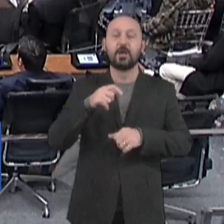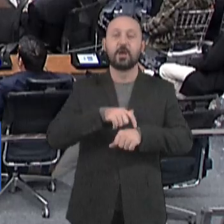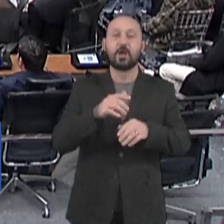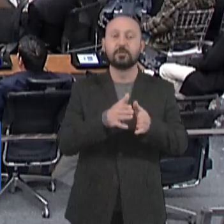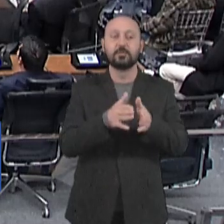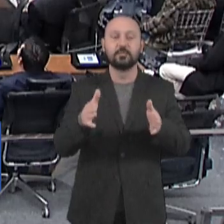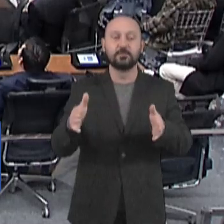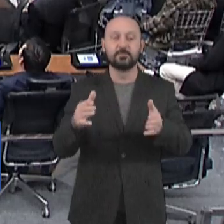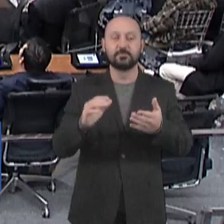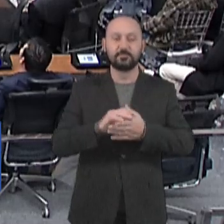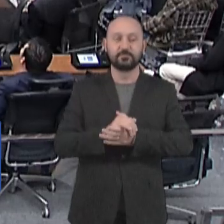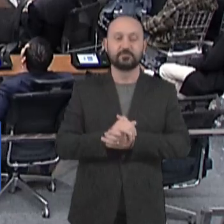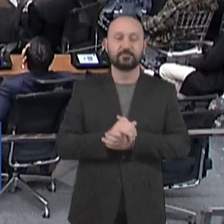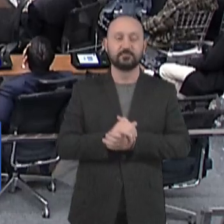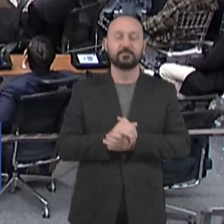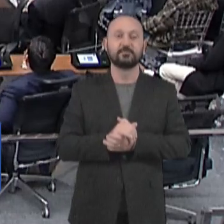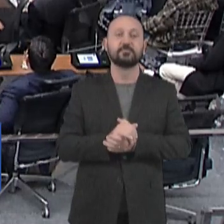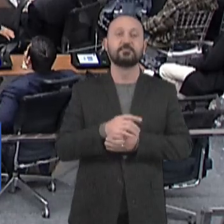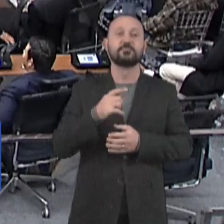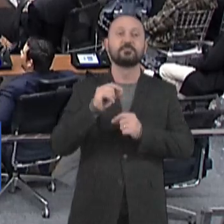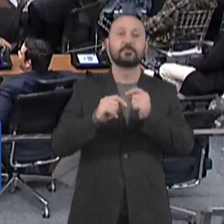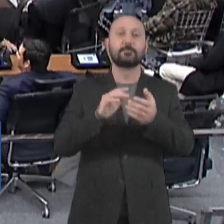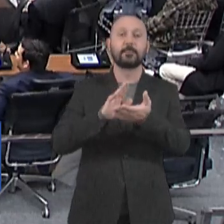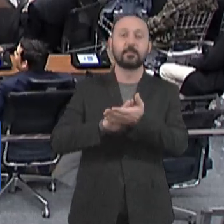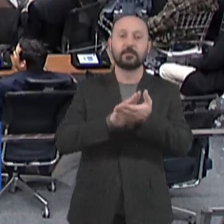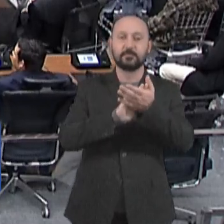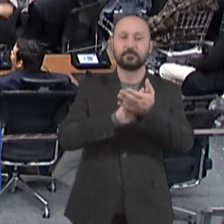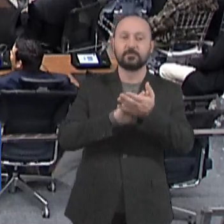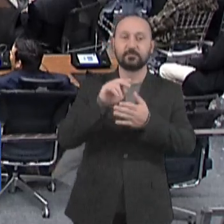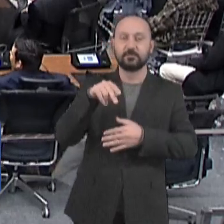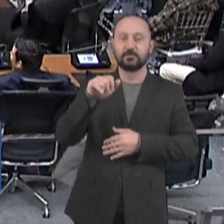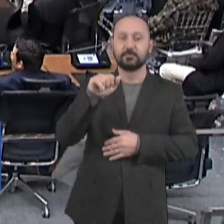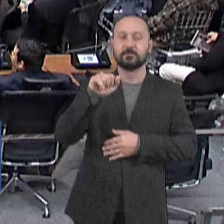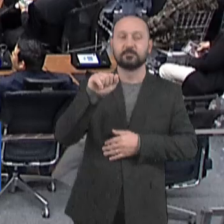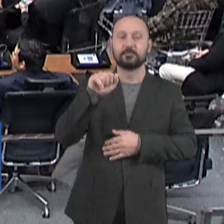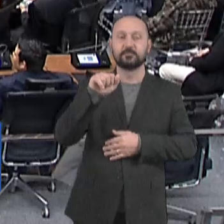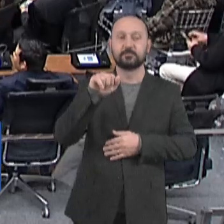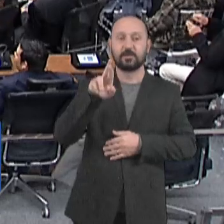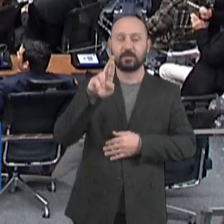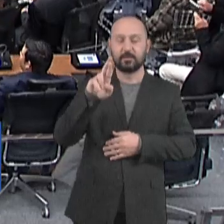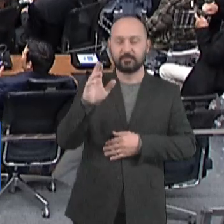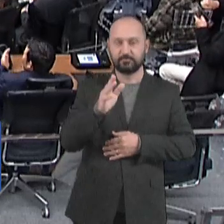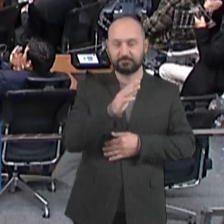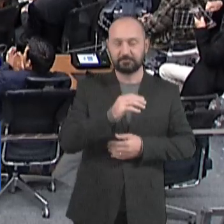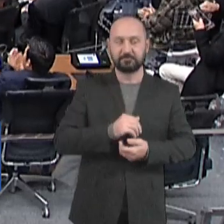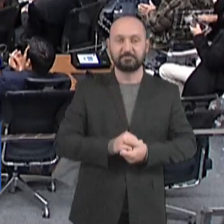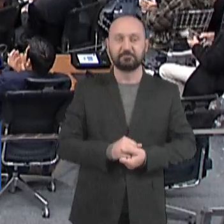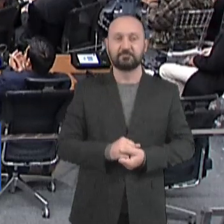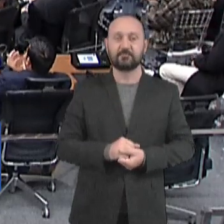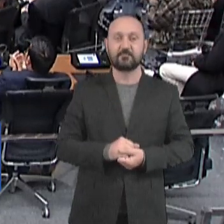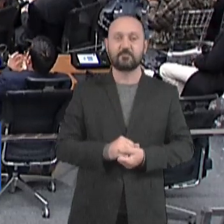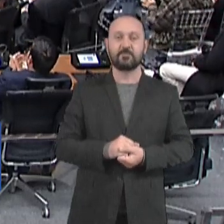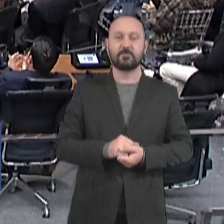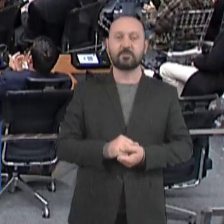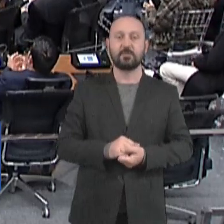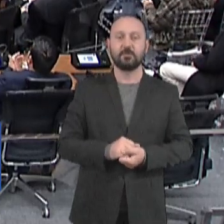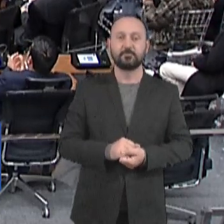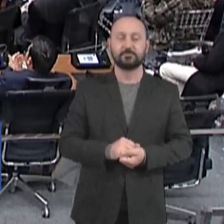sessão solene está sendo representado pela senhora Dinair Rezende Marques.